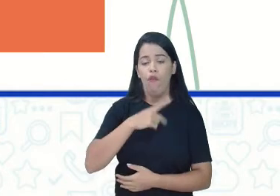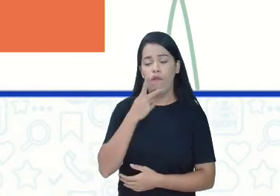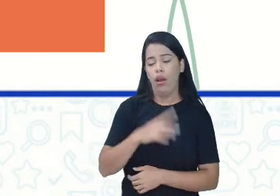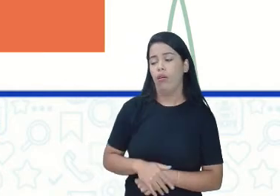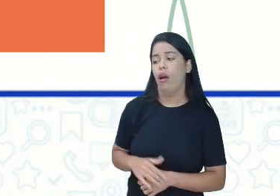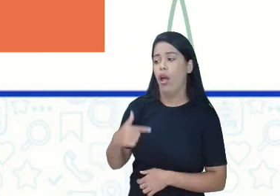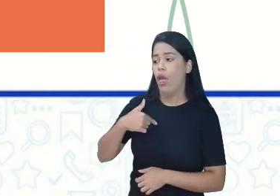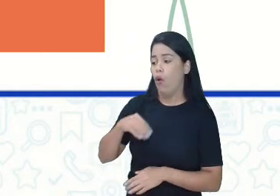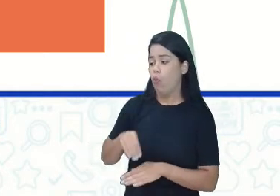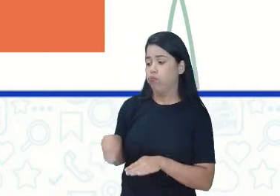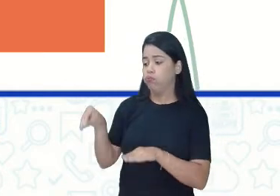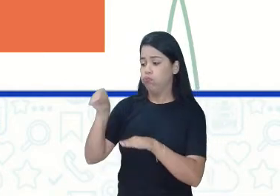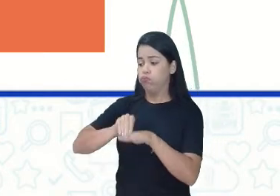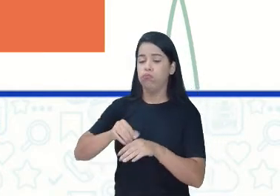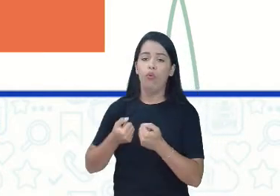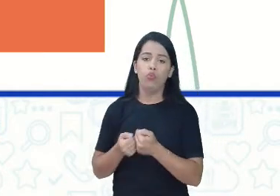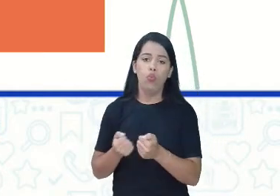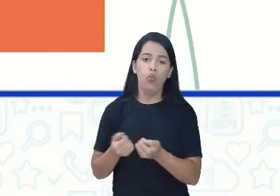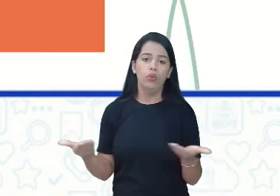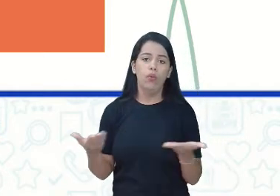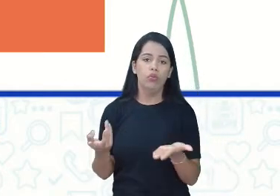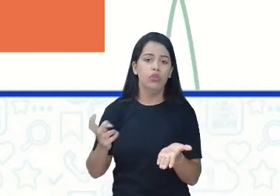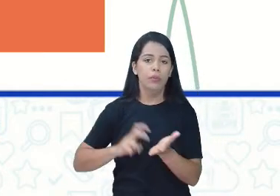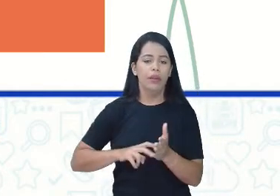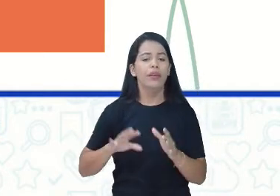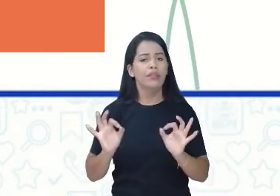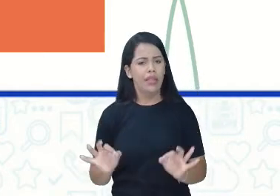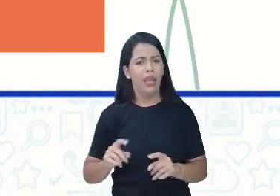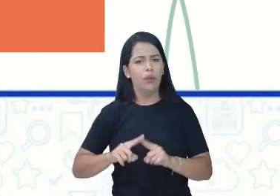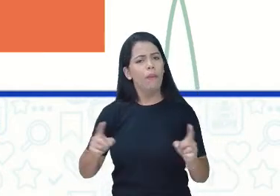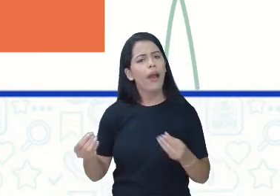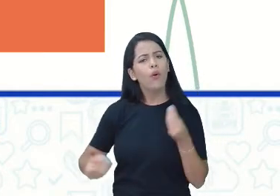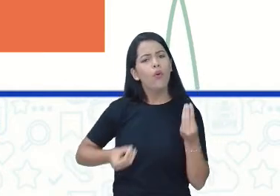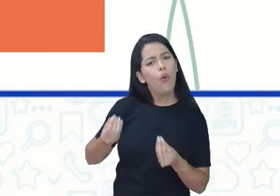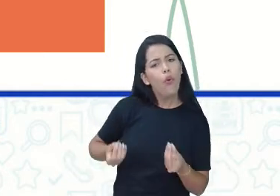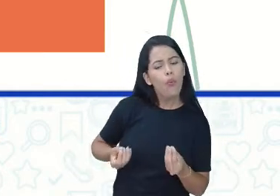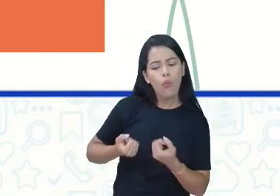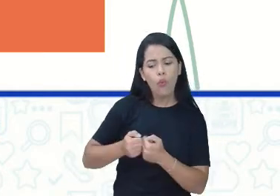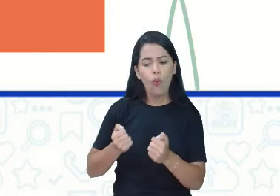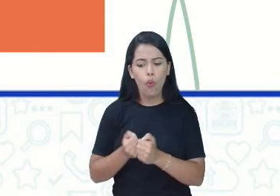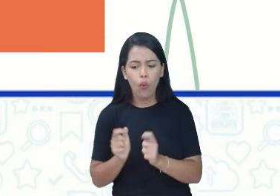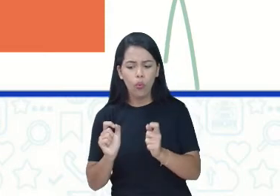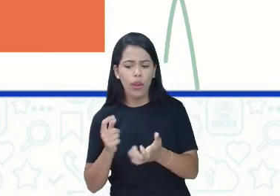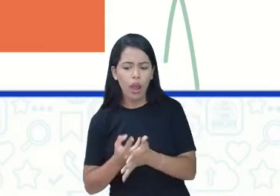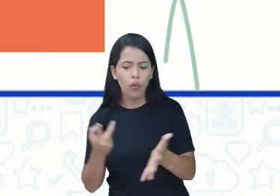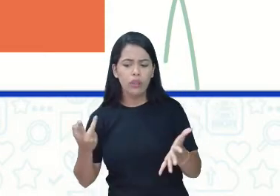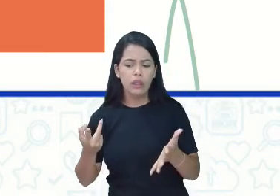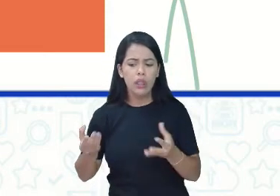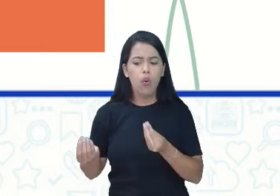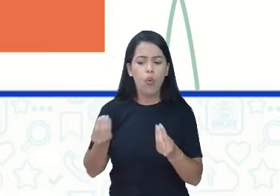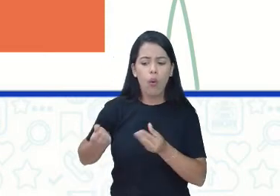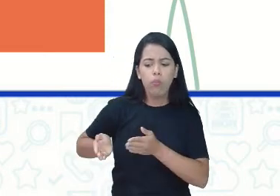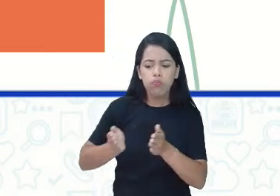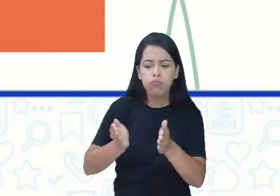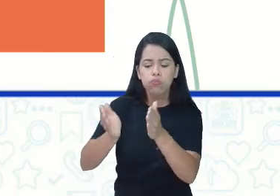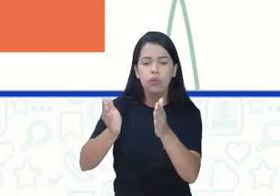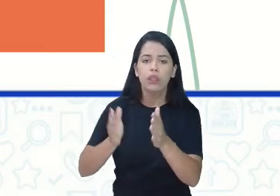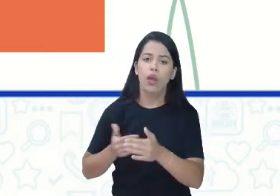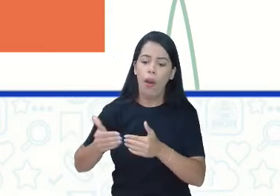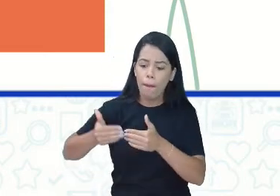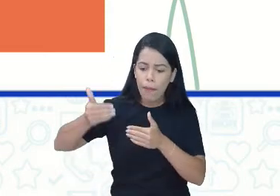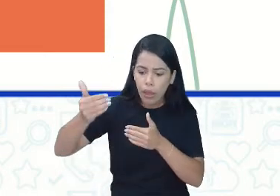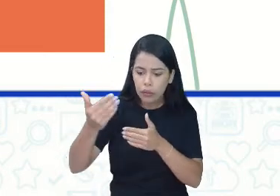manhã. Tá, mas qual foi esse ônibus? Como era? Como foi a situação? Como foi o trajeto? Então, a partir do momento em que eu